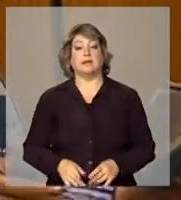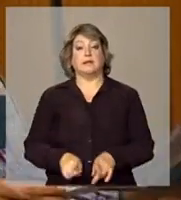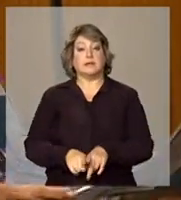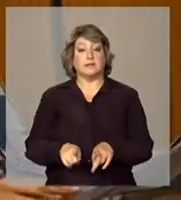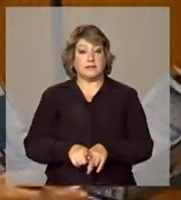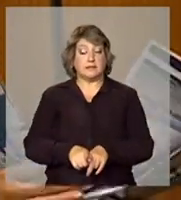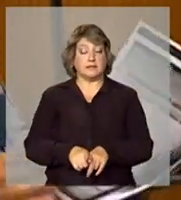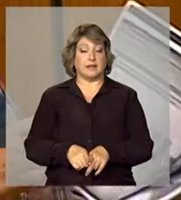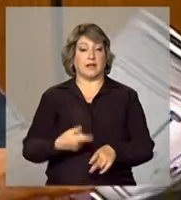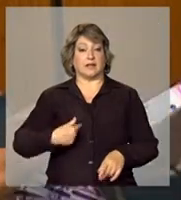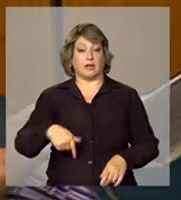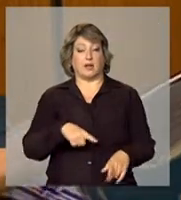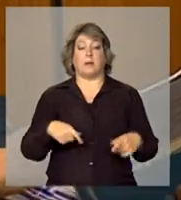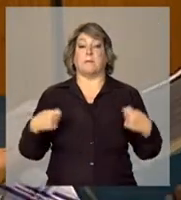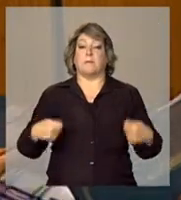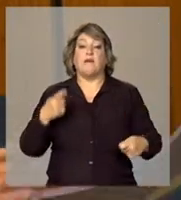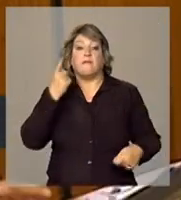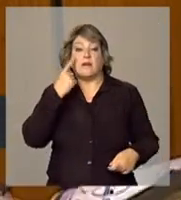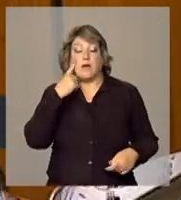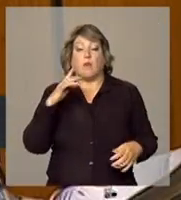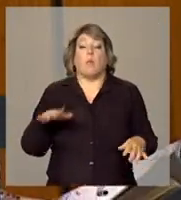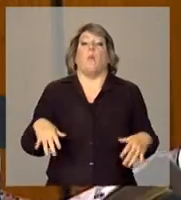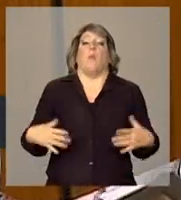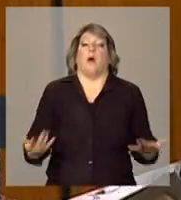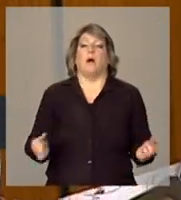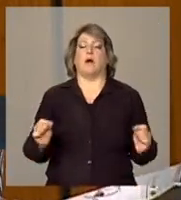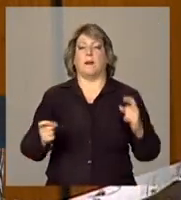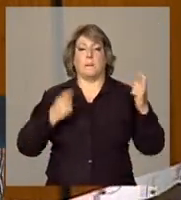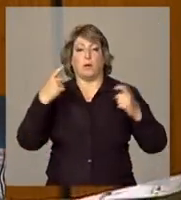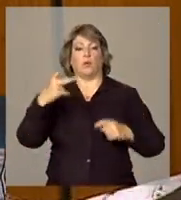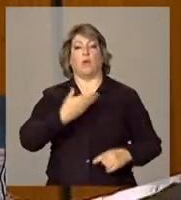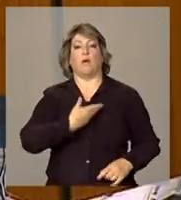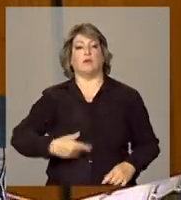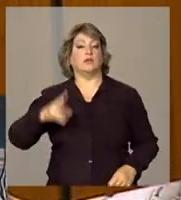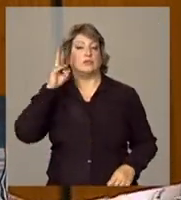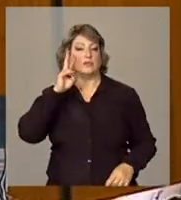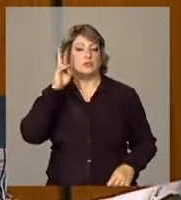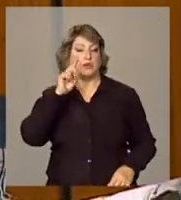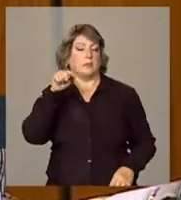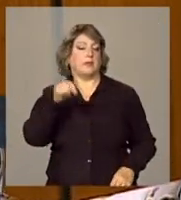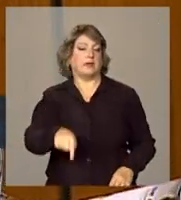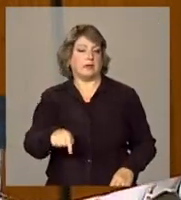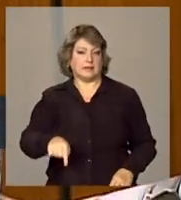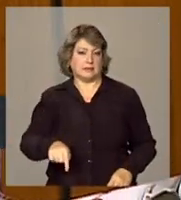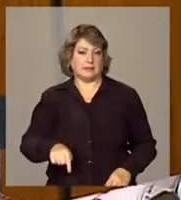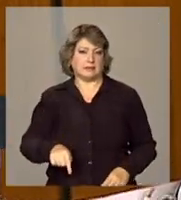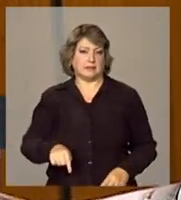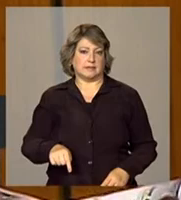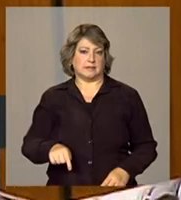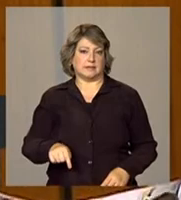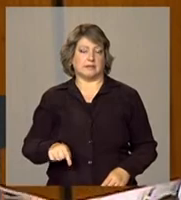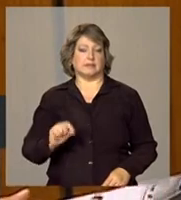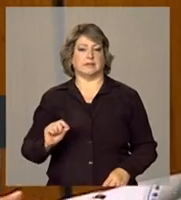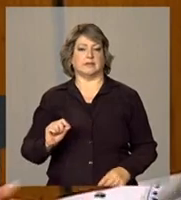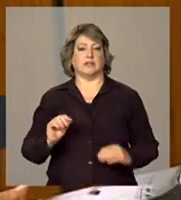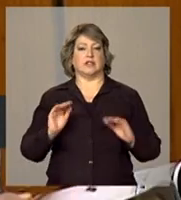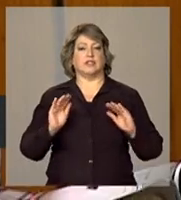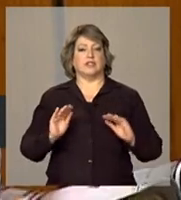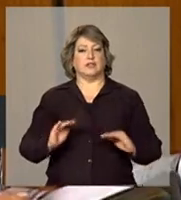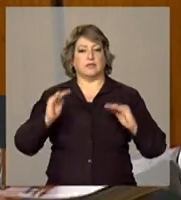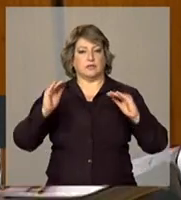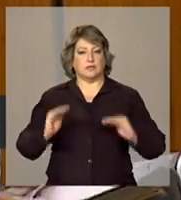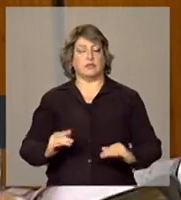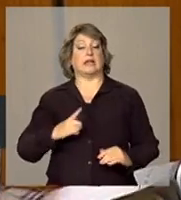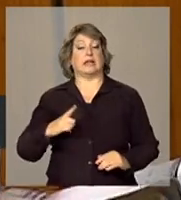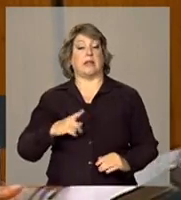a gente tem que ver aí com qual que é a preocupação do governo com relação essa desaceleração que